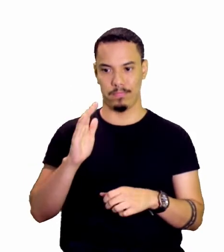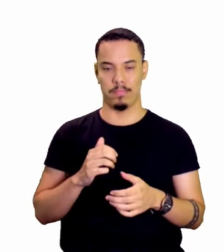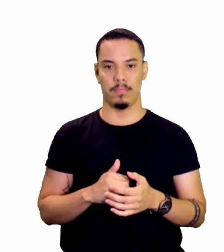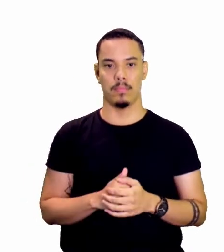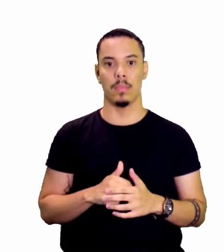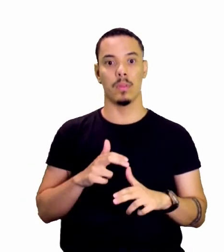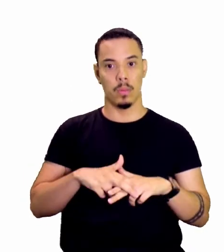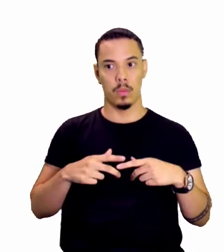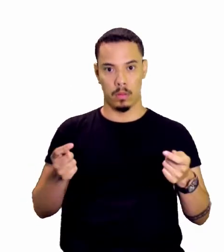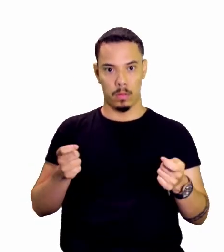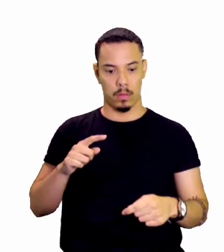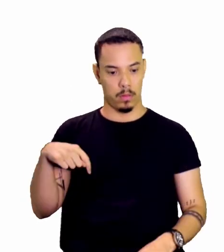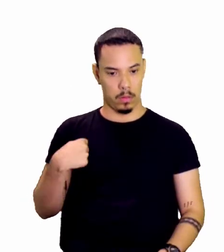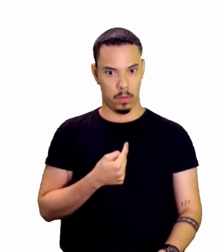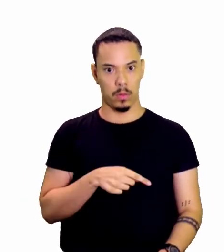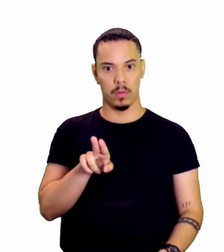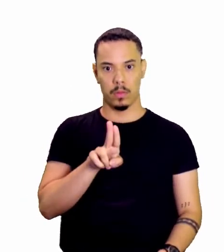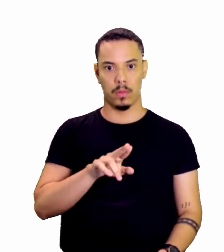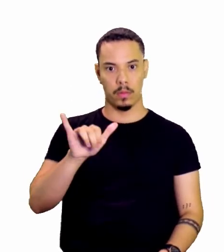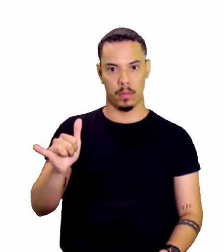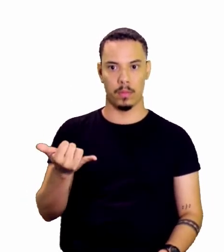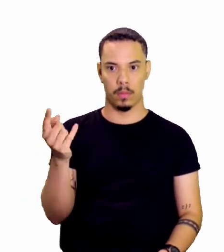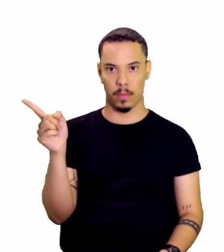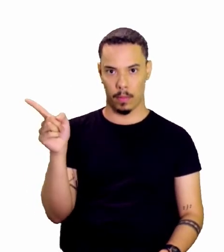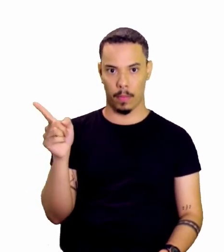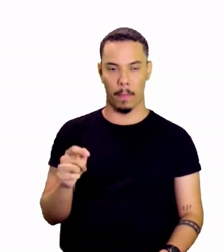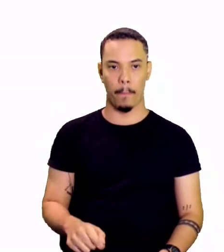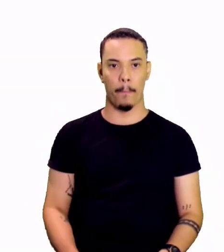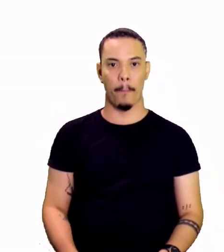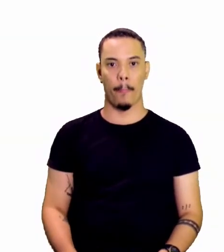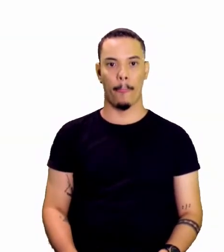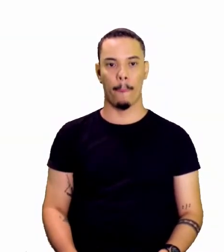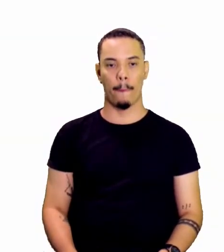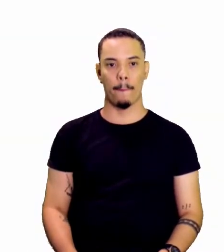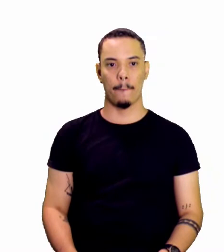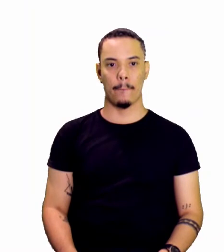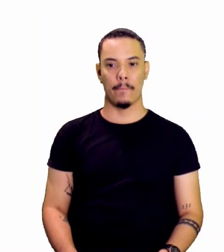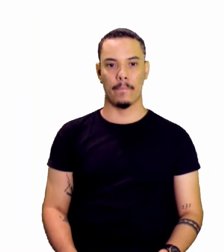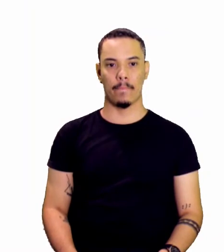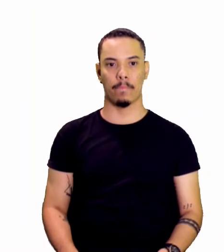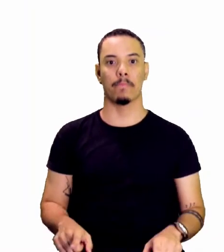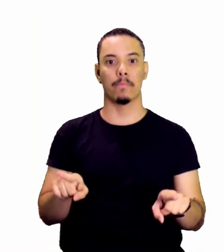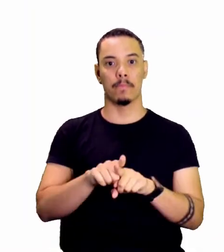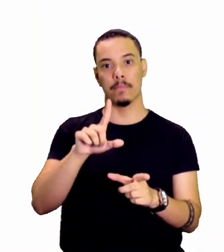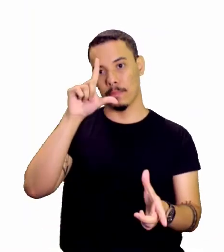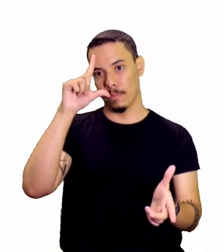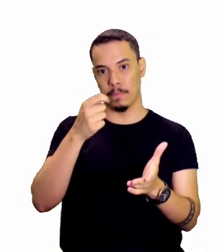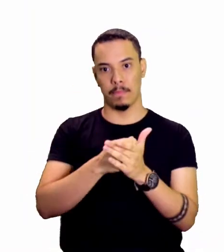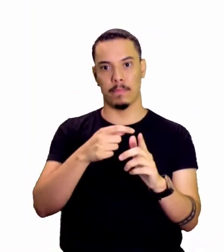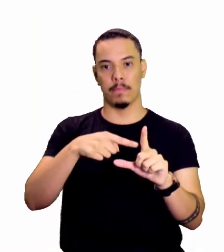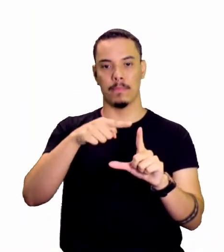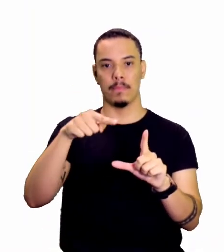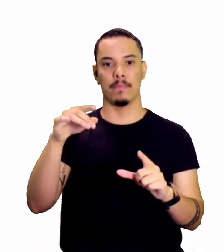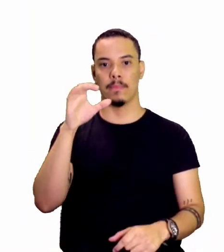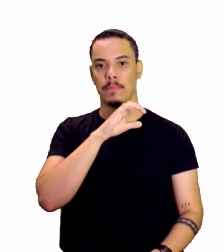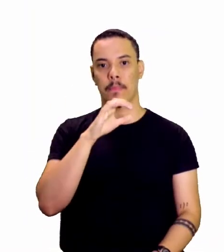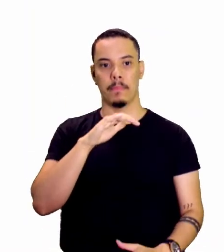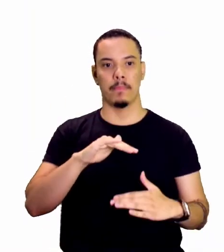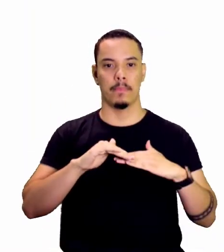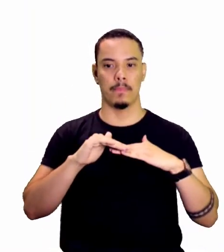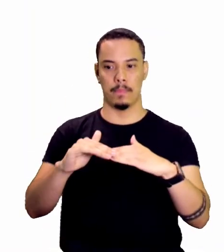então dá para gente trabalhar esse dele ok a determinação grávida velocidade